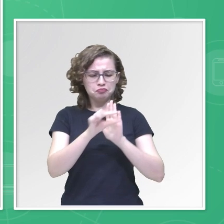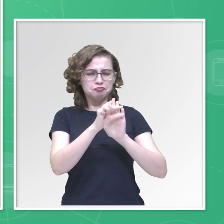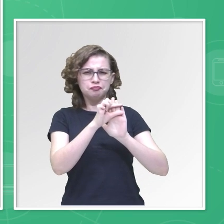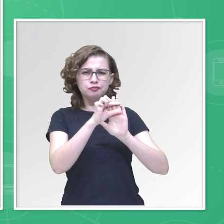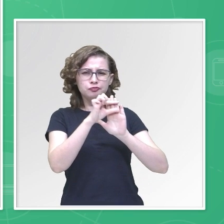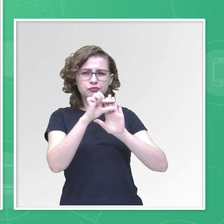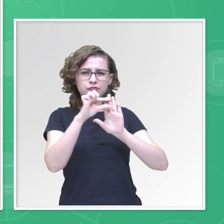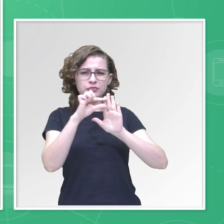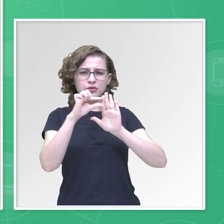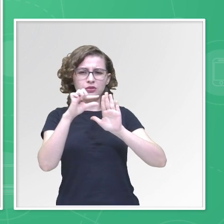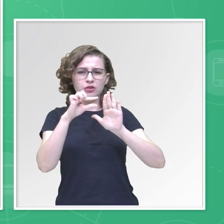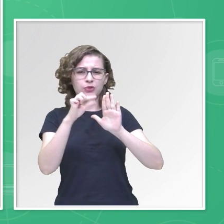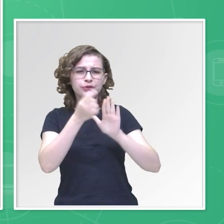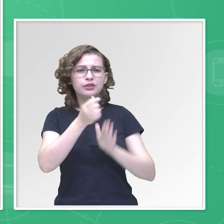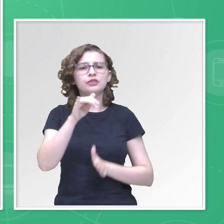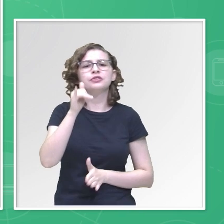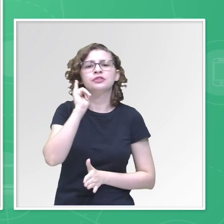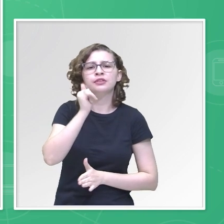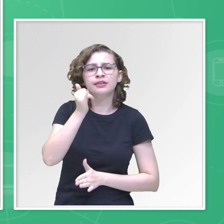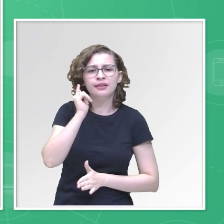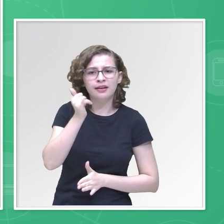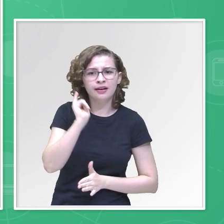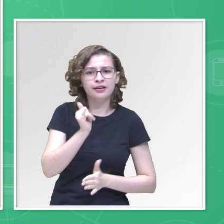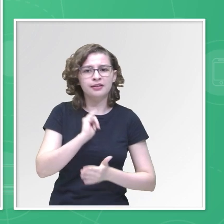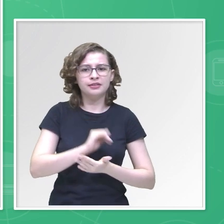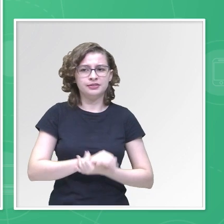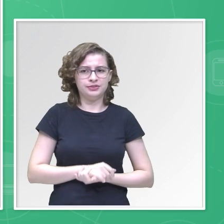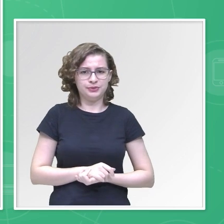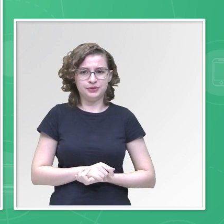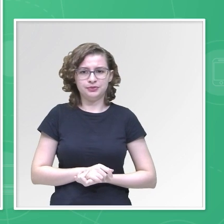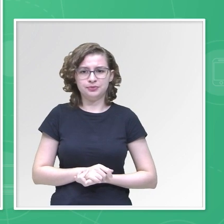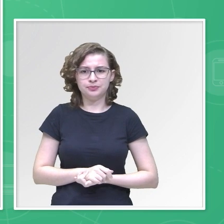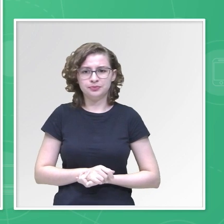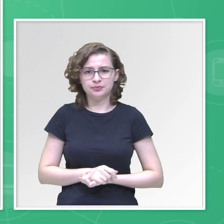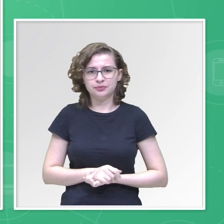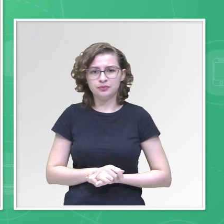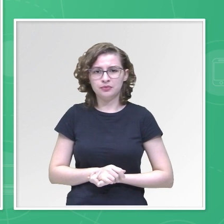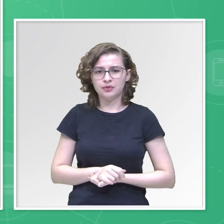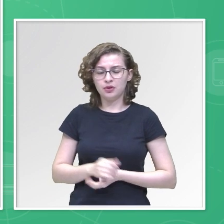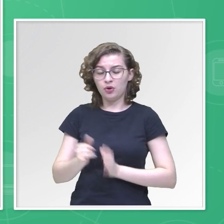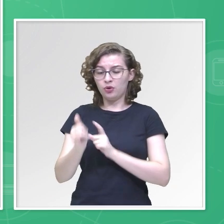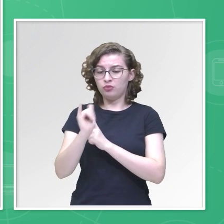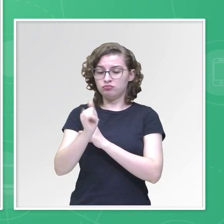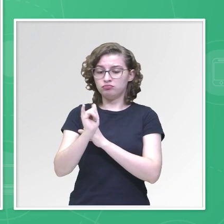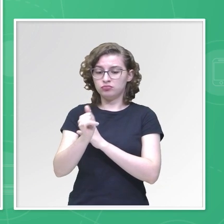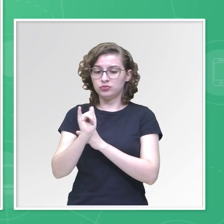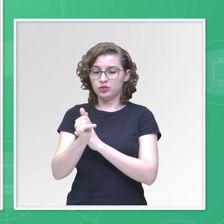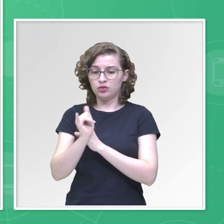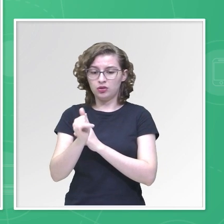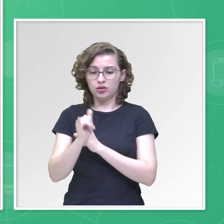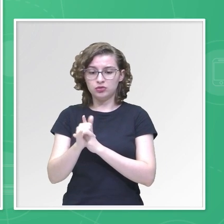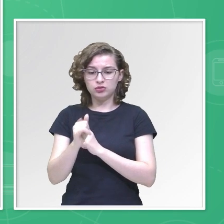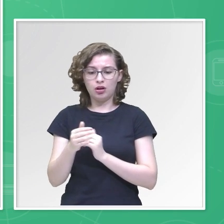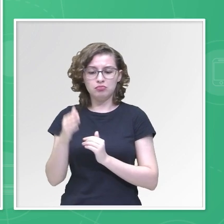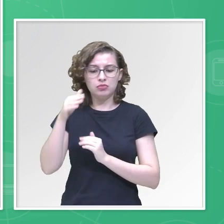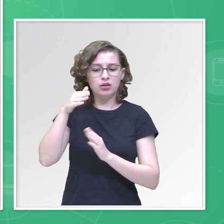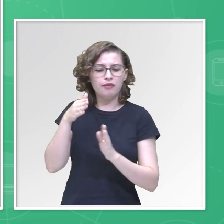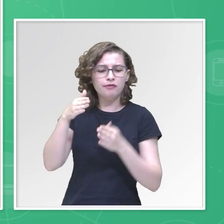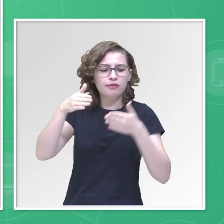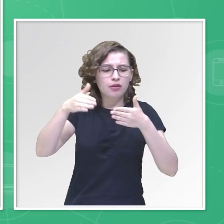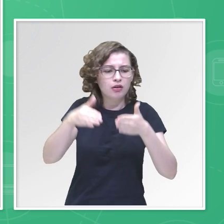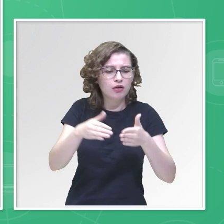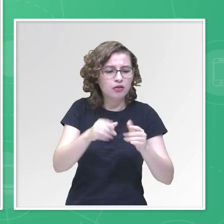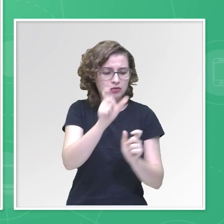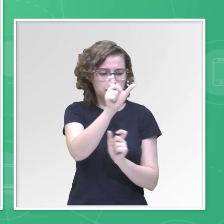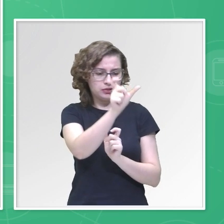aí um trecho narrativo né e o narrador está se dirigindo a uma das personagens no caso a